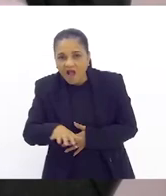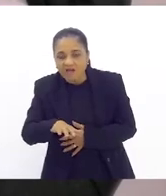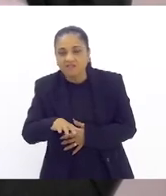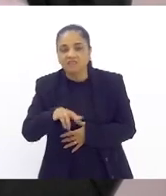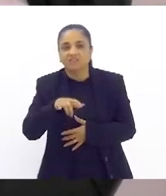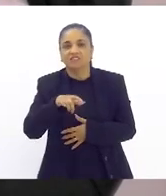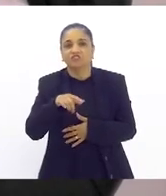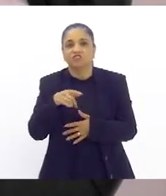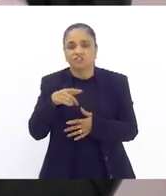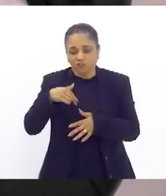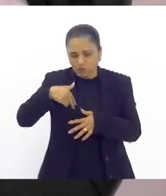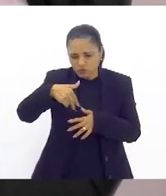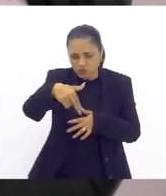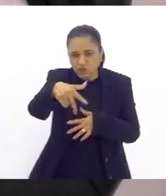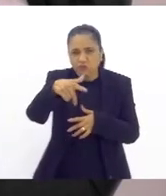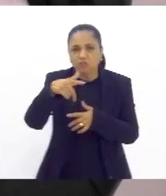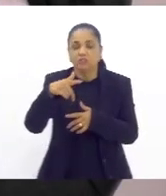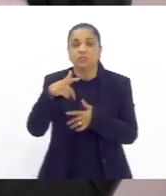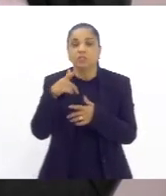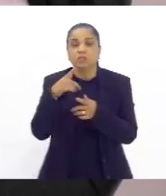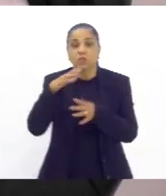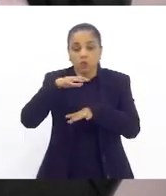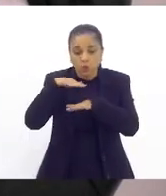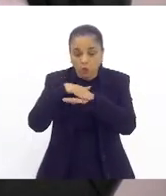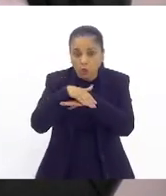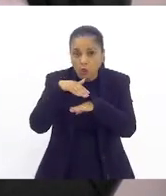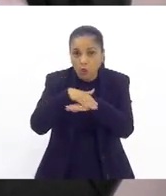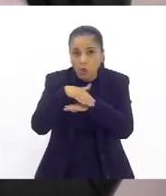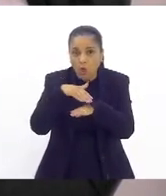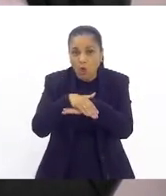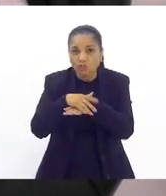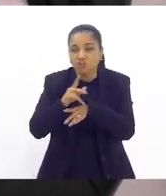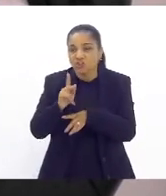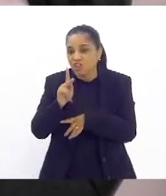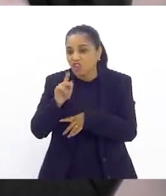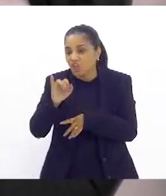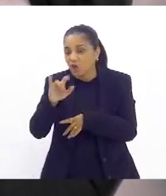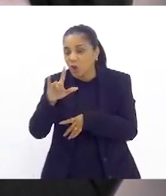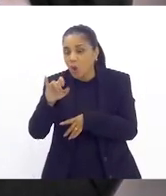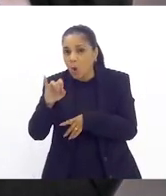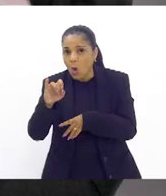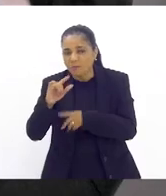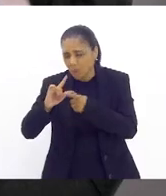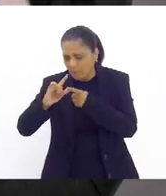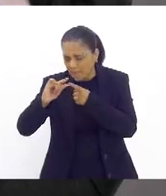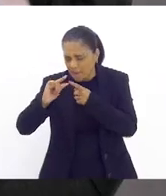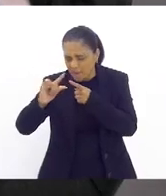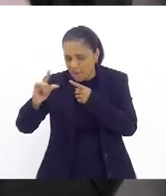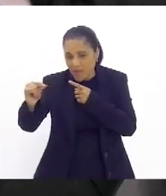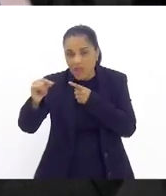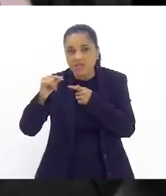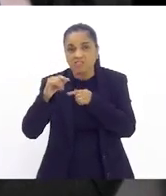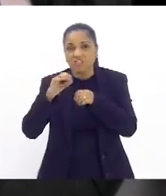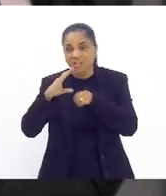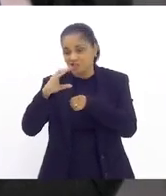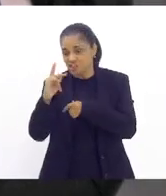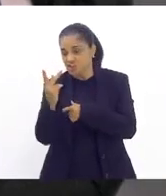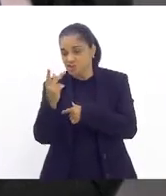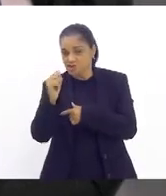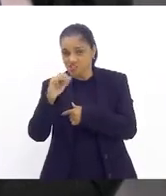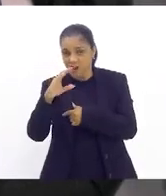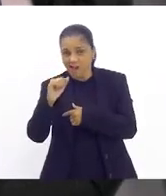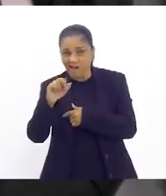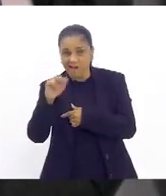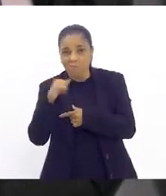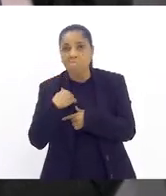quilômetros Quem mora na Chácara da Ilha de Itacuruçá praticamente vive nas